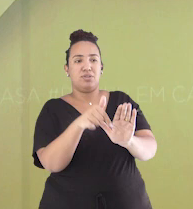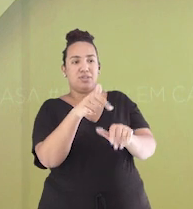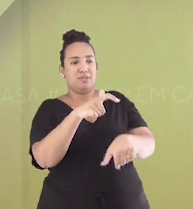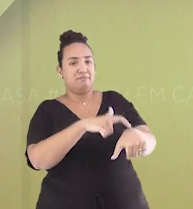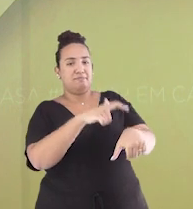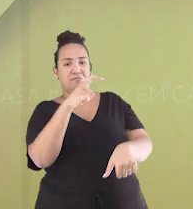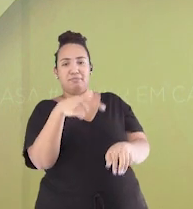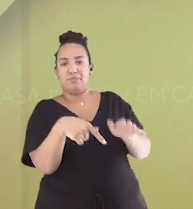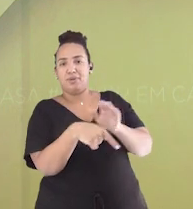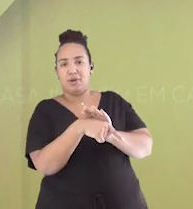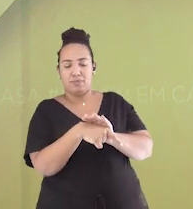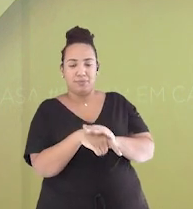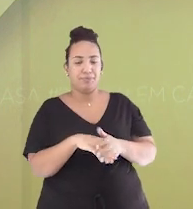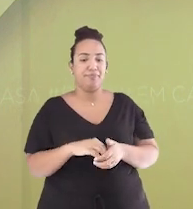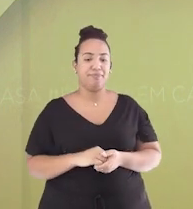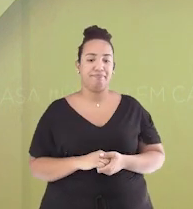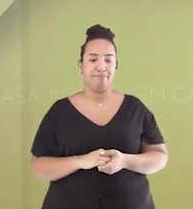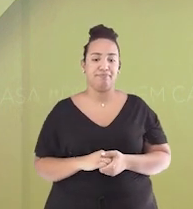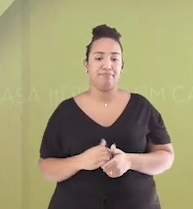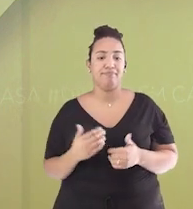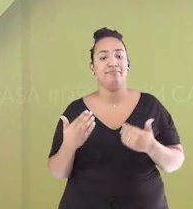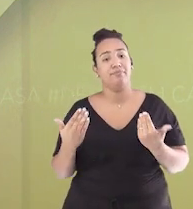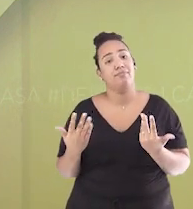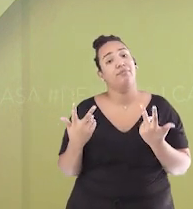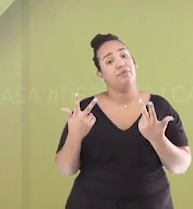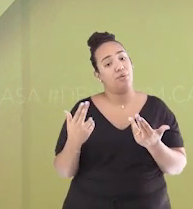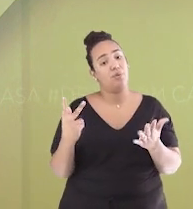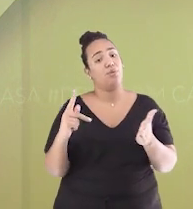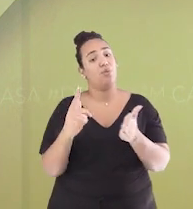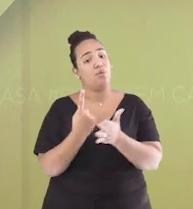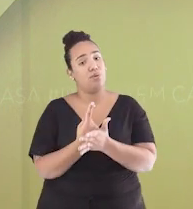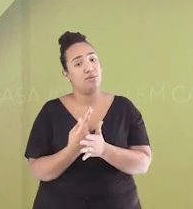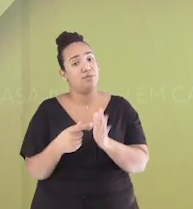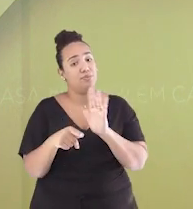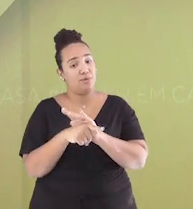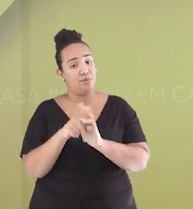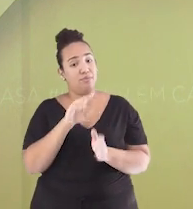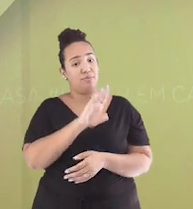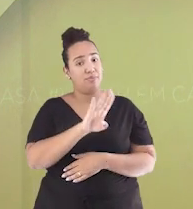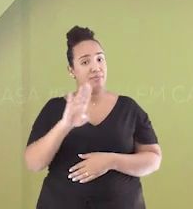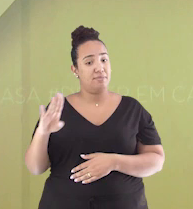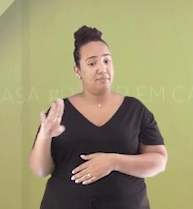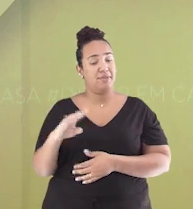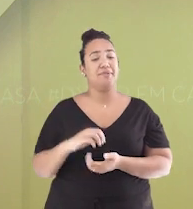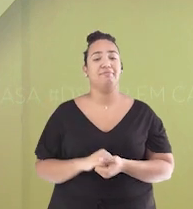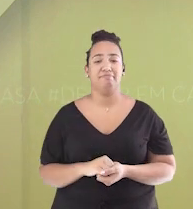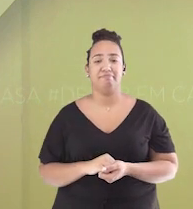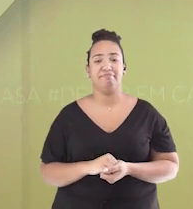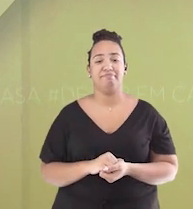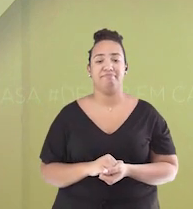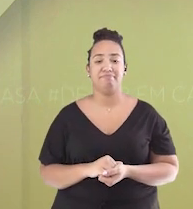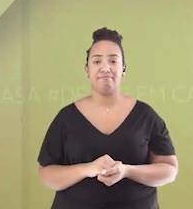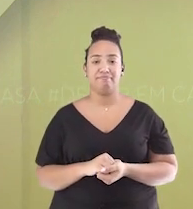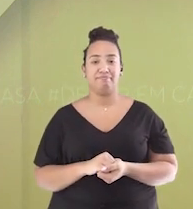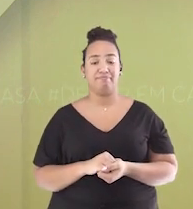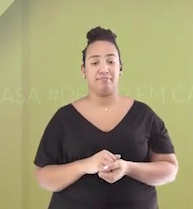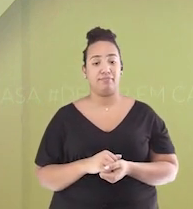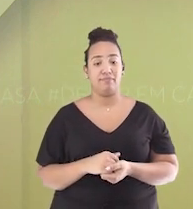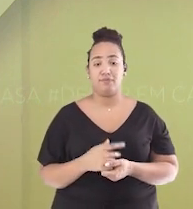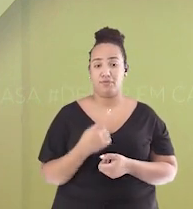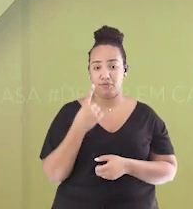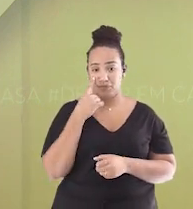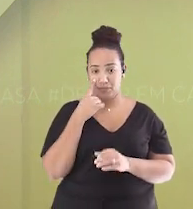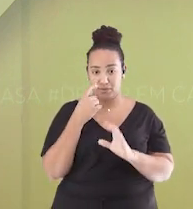aquela situação específica. Foi o caso do que aconteceu com o neologismo do Scooby-Doo. Pegou-se